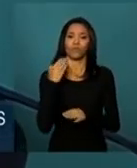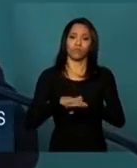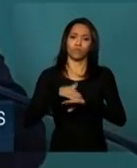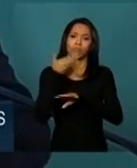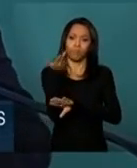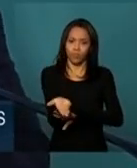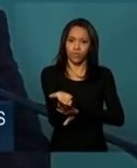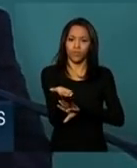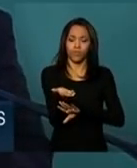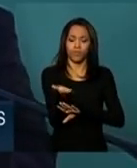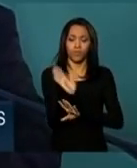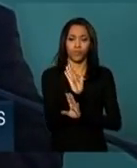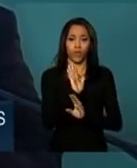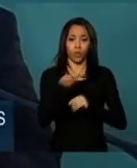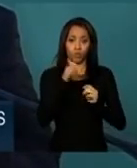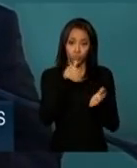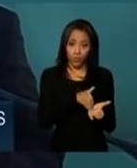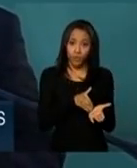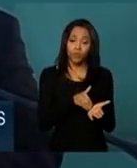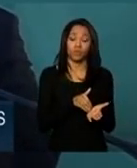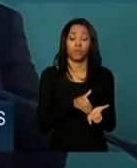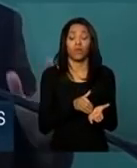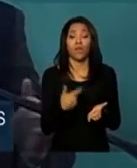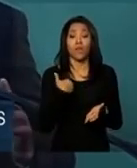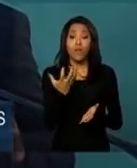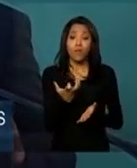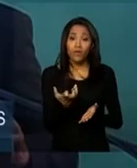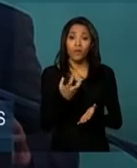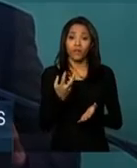reivindicação. Por último, gostaria de saudar